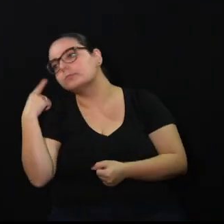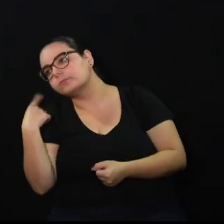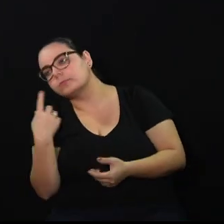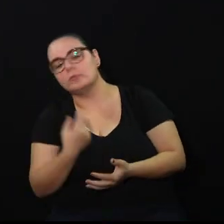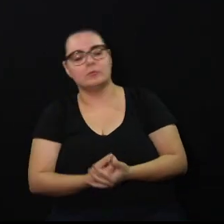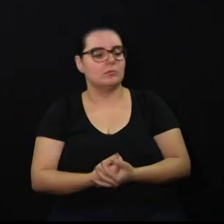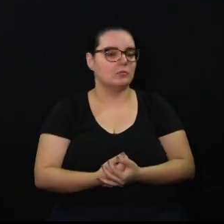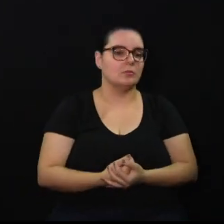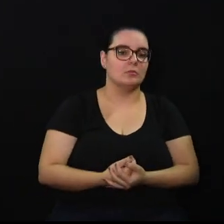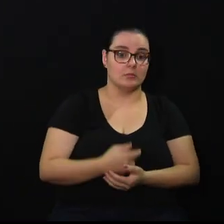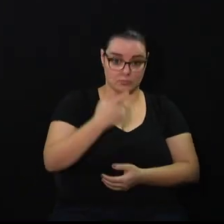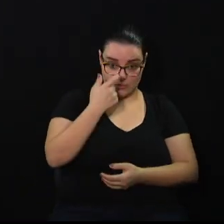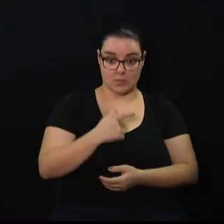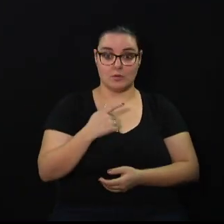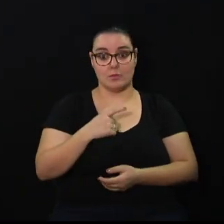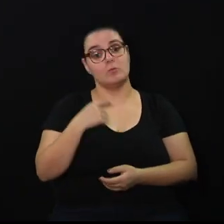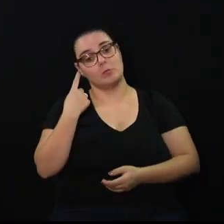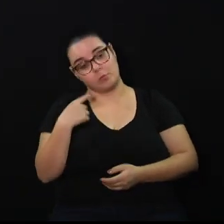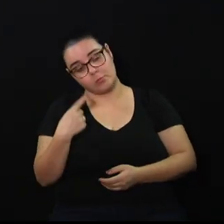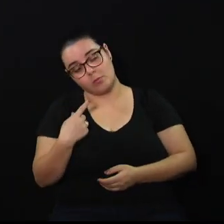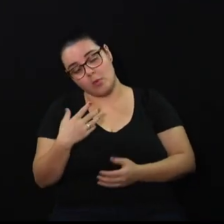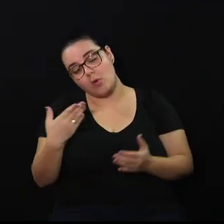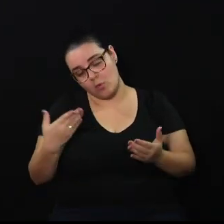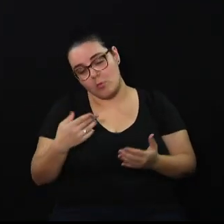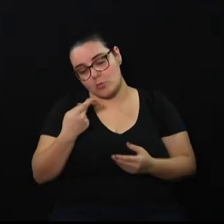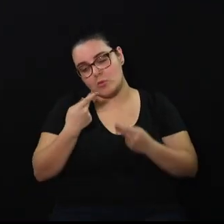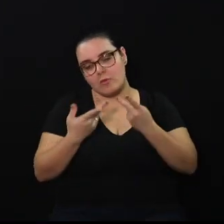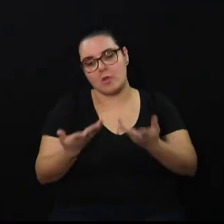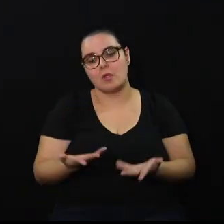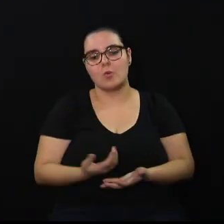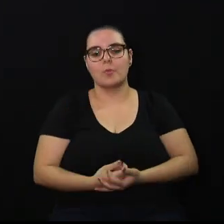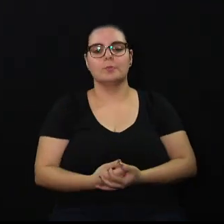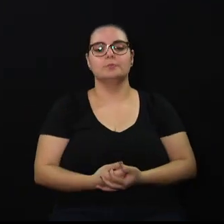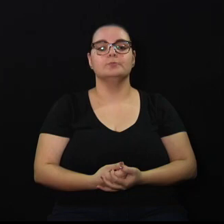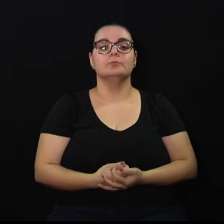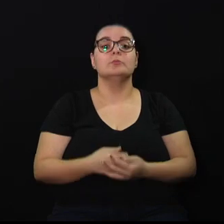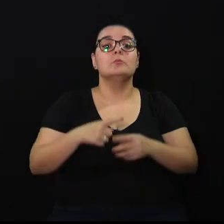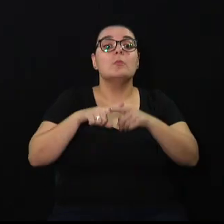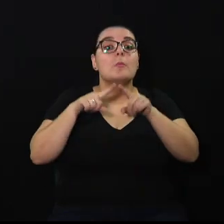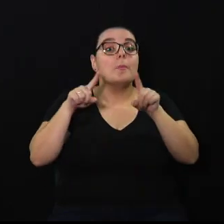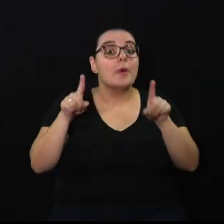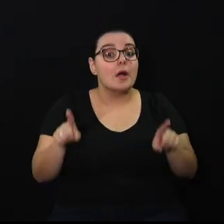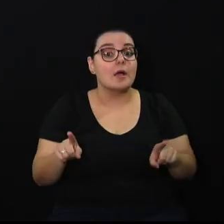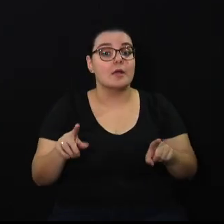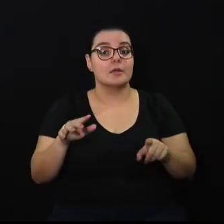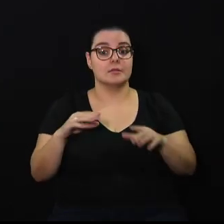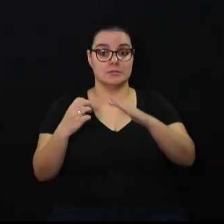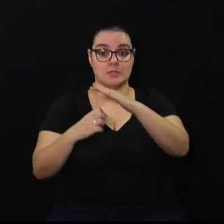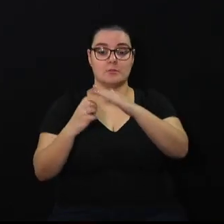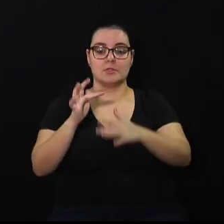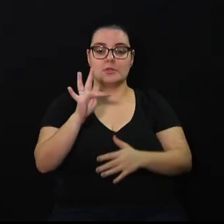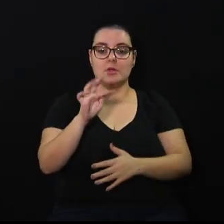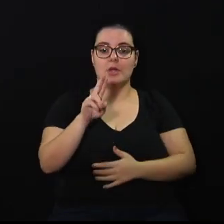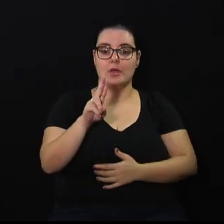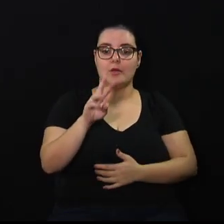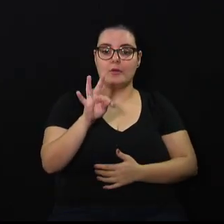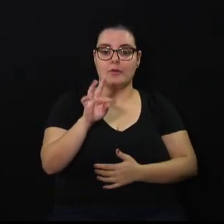eu sou advogada mec como já disse a vocês mas a futura tem uma postura